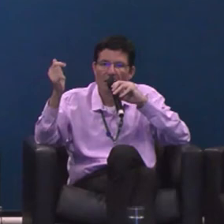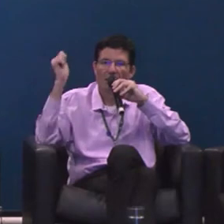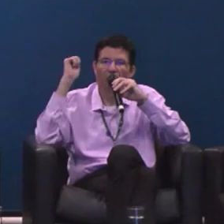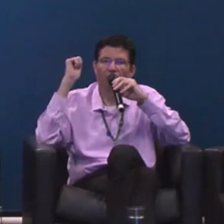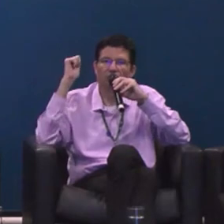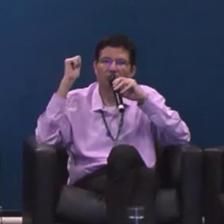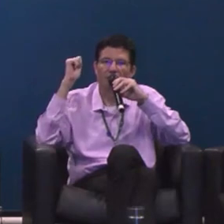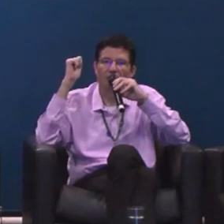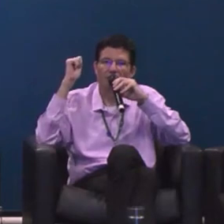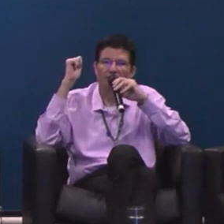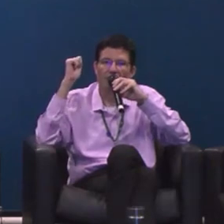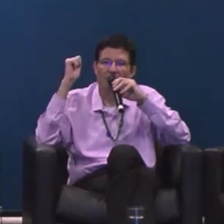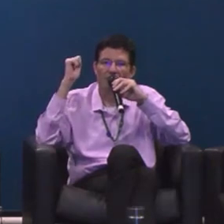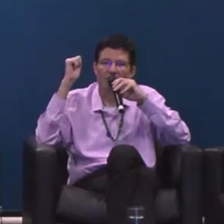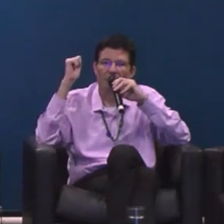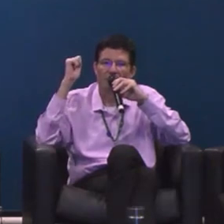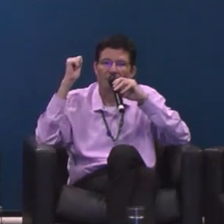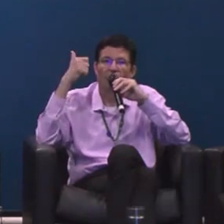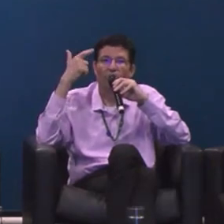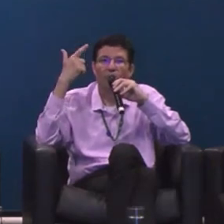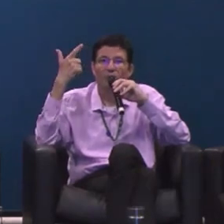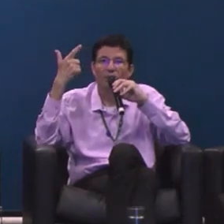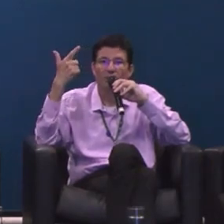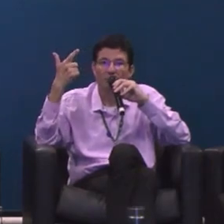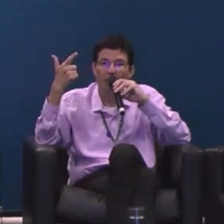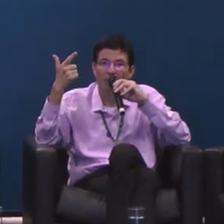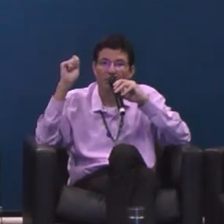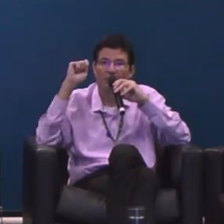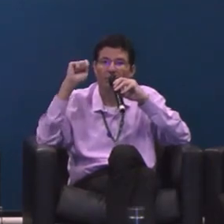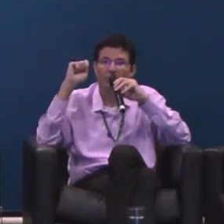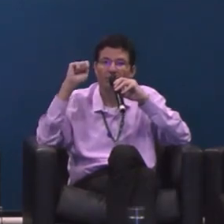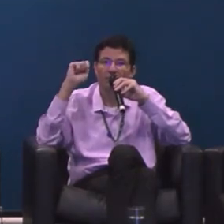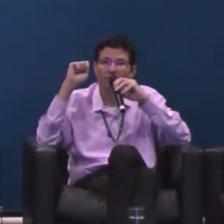de fiscalização, de monitoramento,